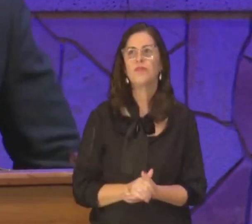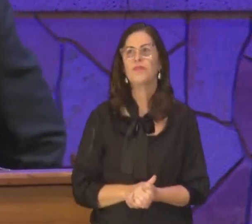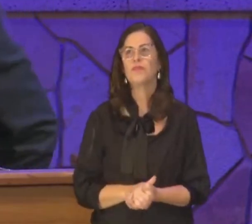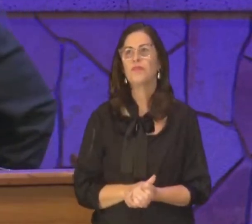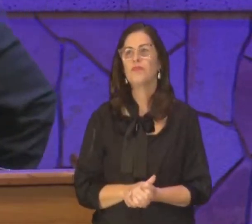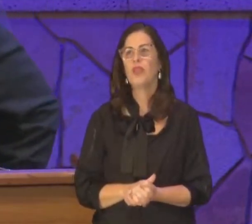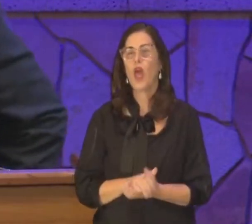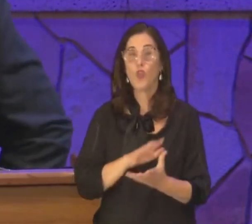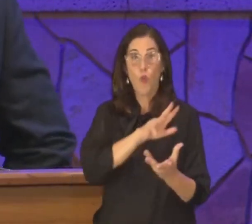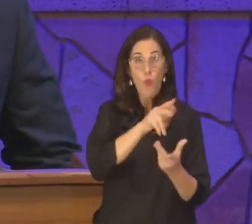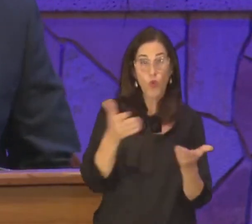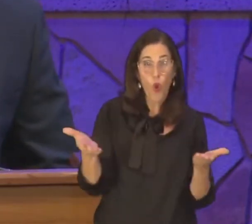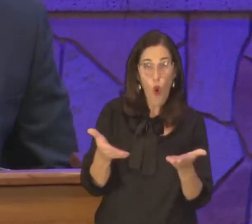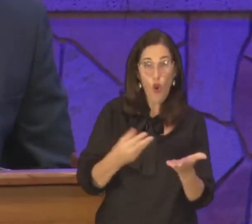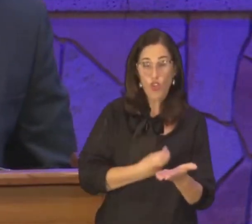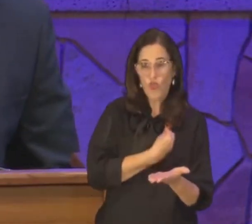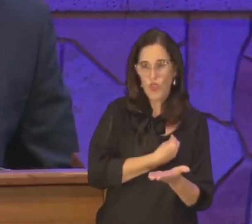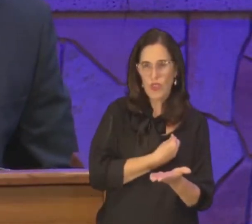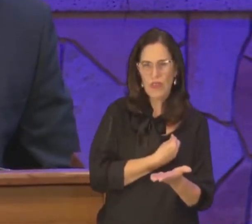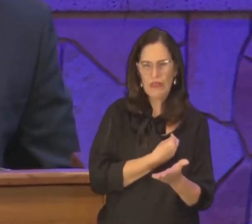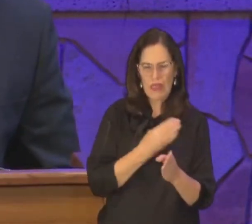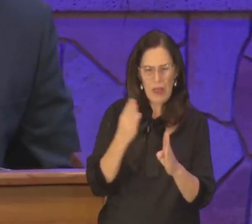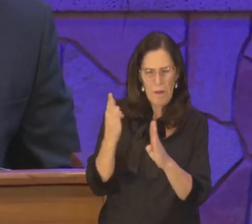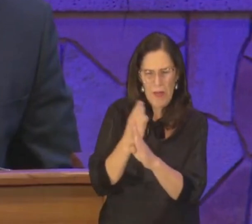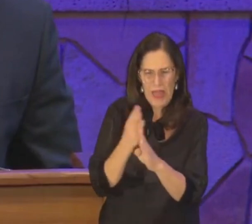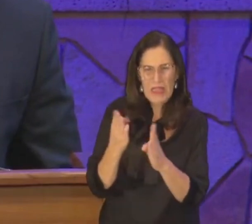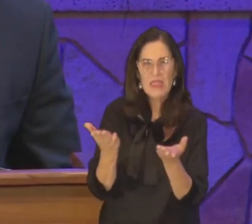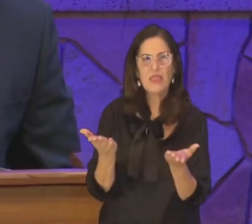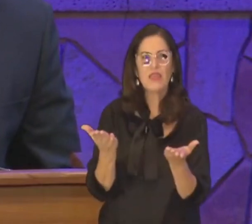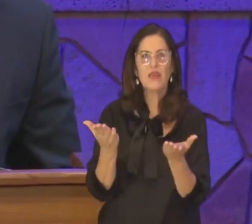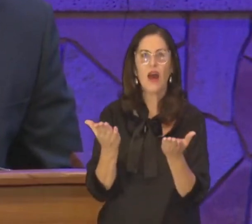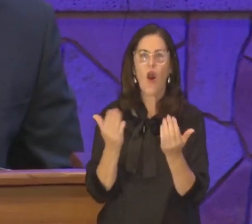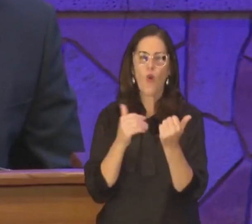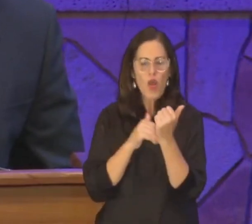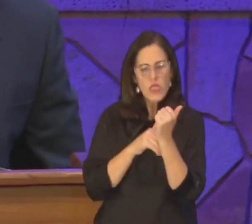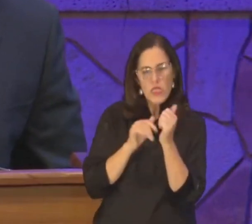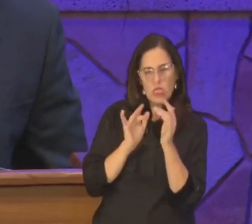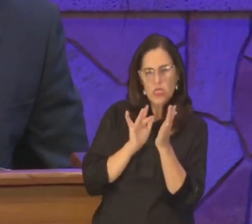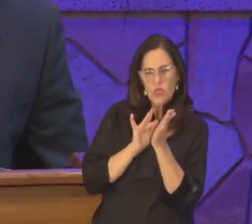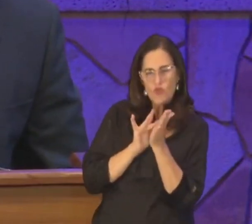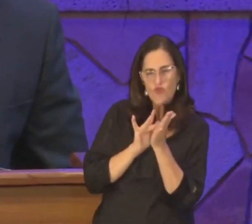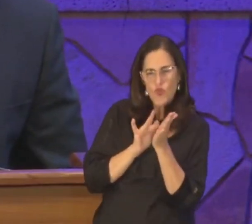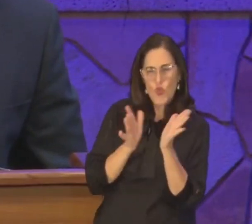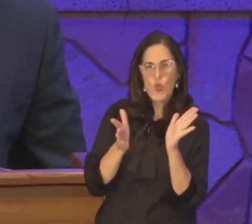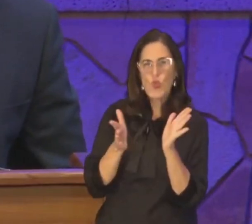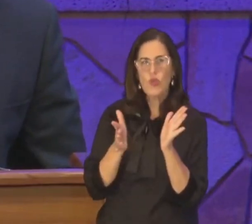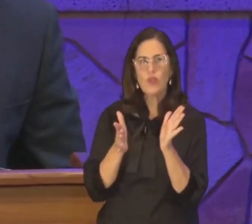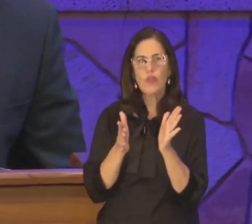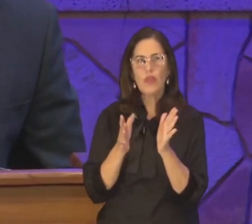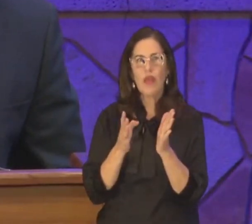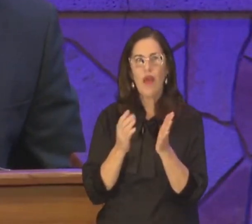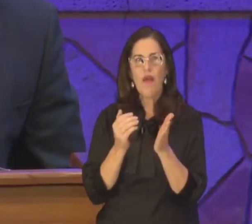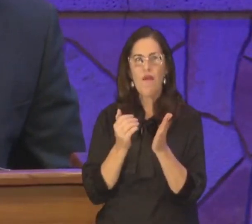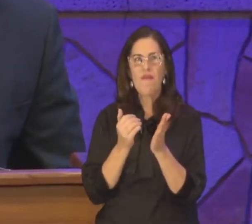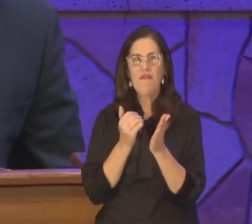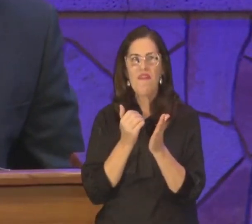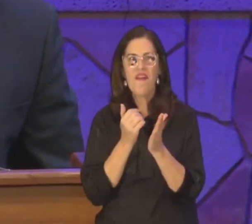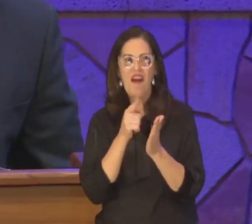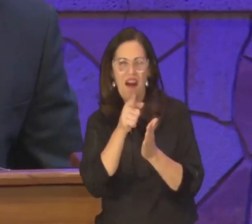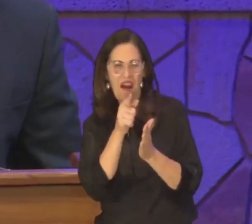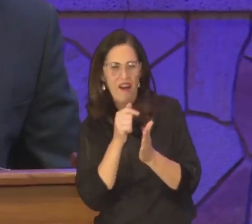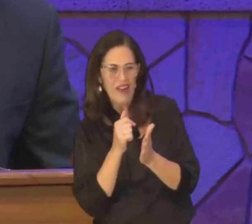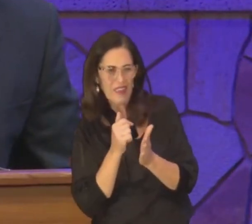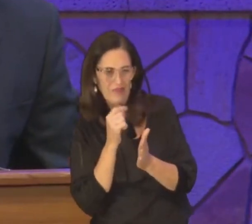No mundo que nós vivemos hoje, com tantas perseguições, algumas veladas, sutis, difamações contra os crentes